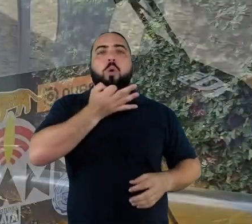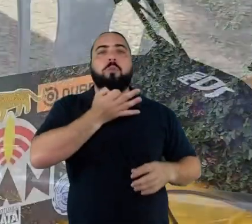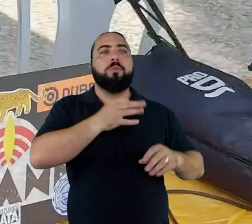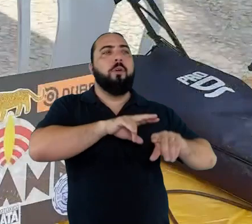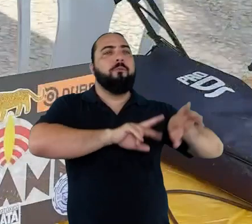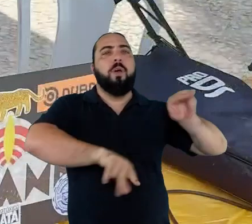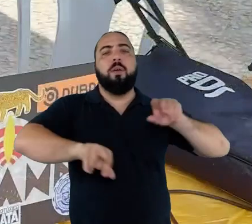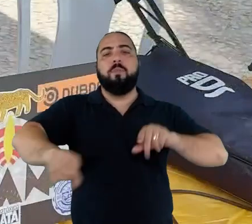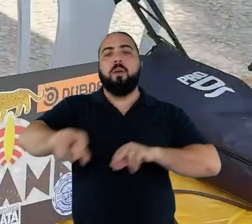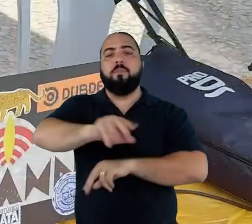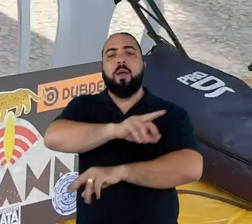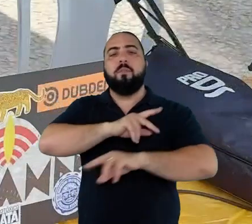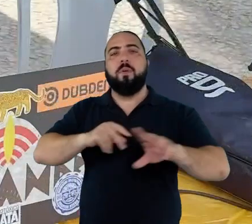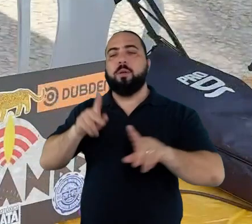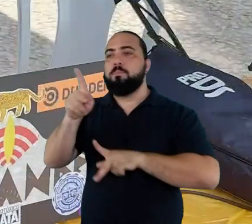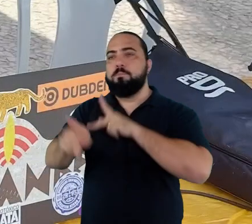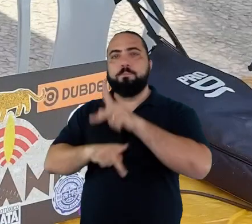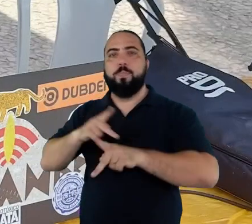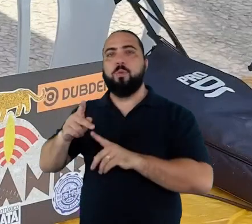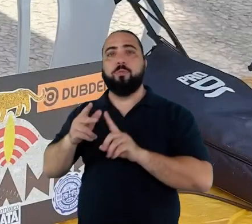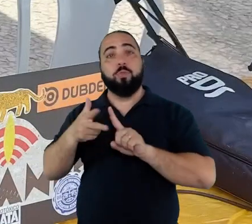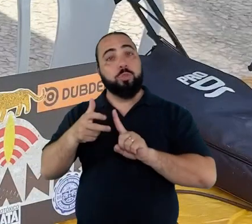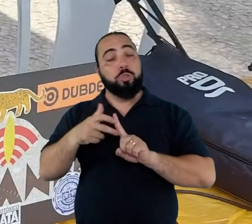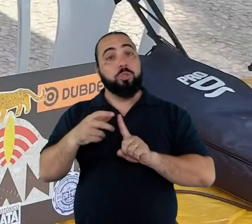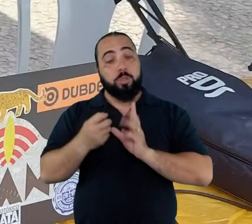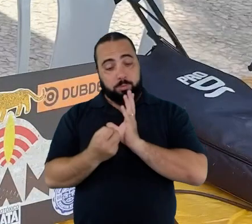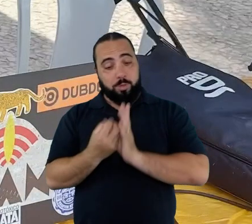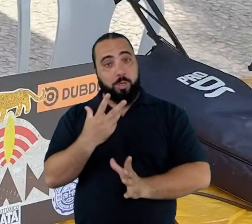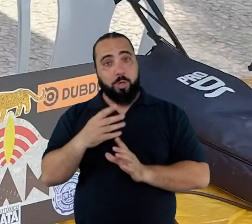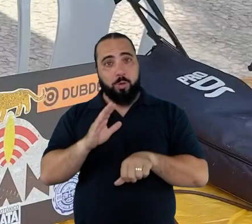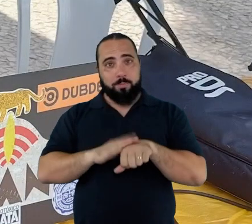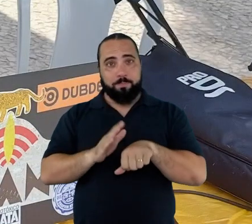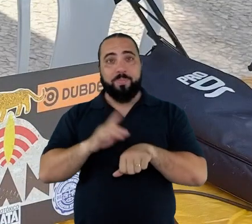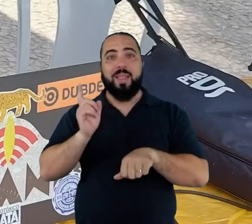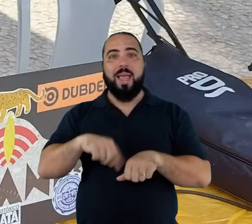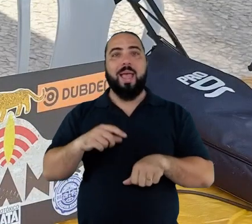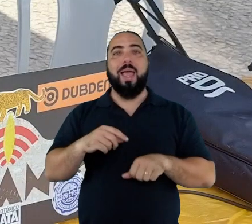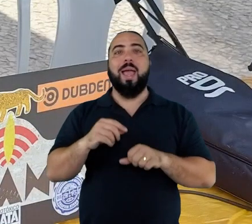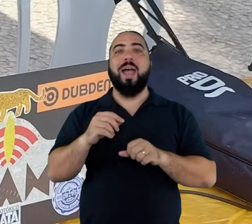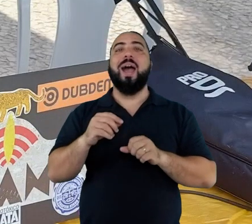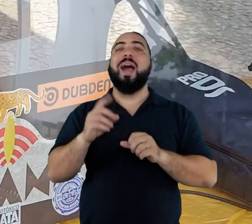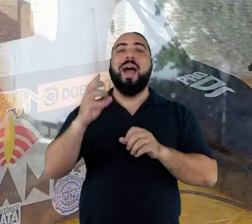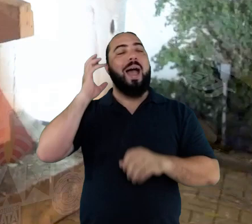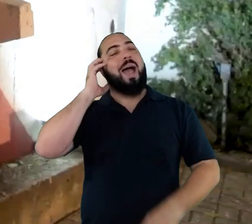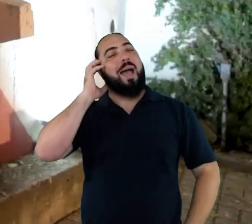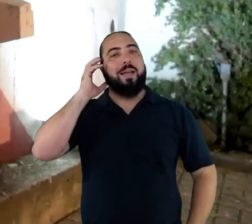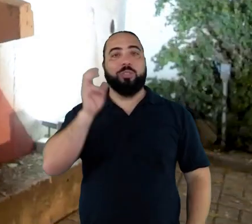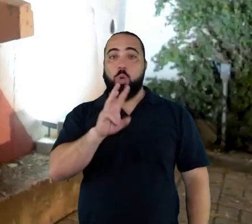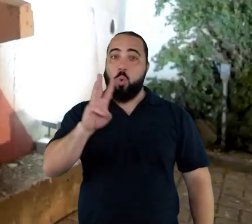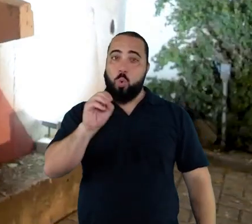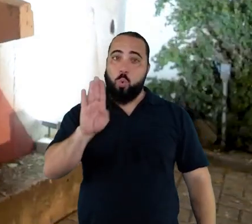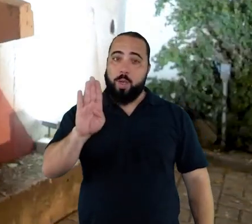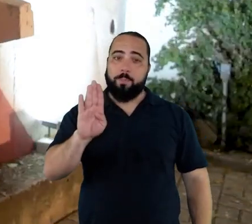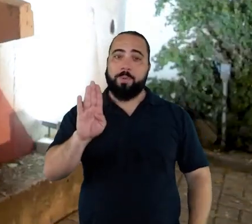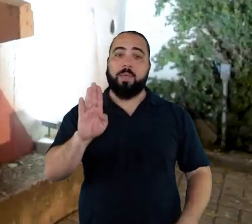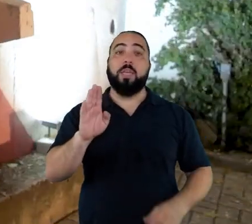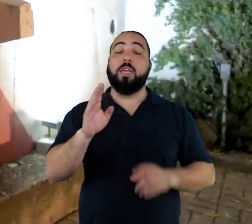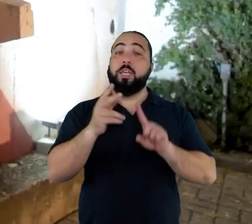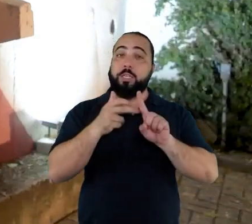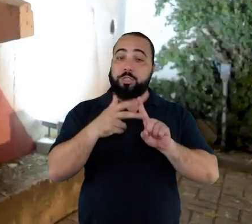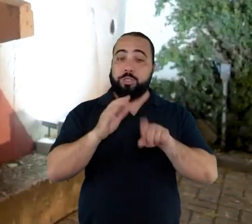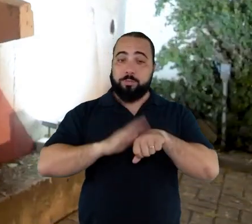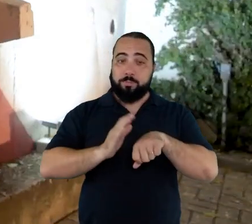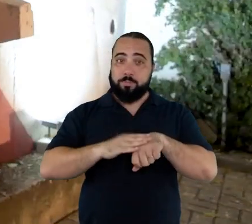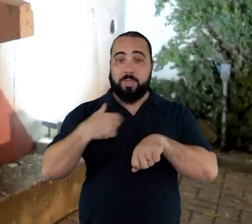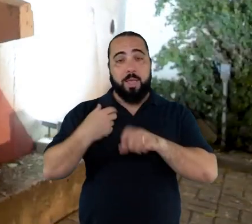várias populações indígenas, que foi construída numa playlist da primeira rádio web indígena, a Rádio Andê, uma das